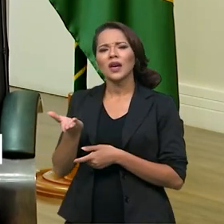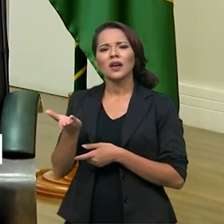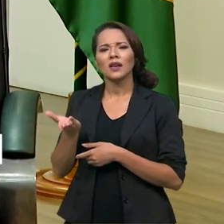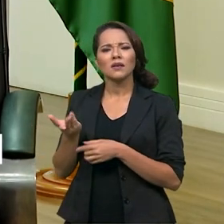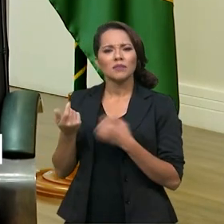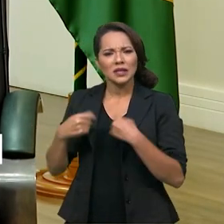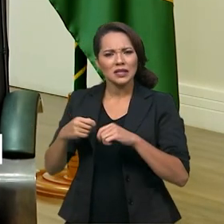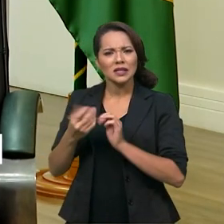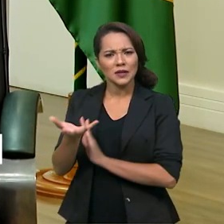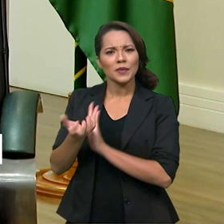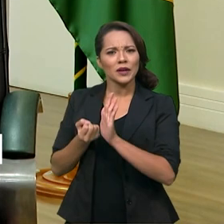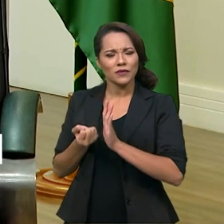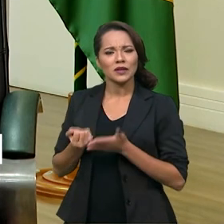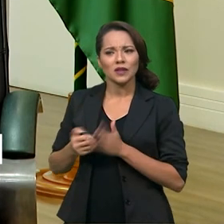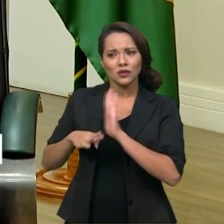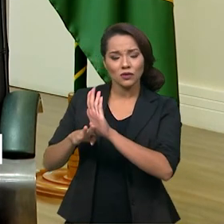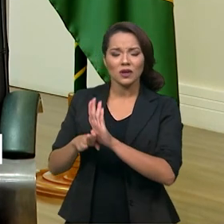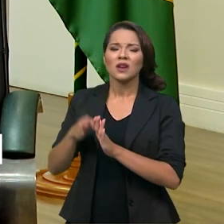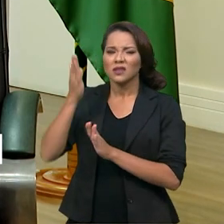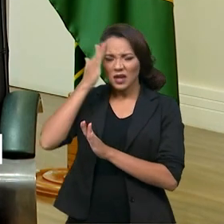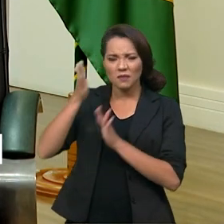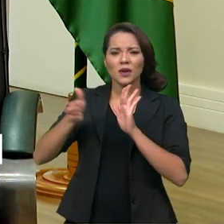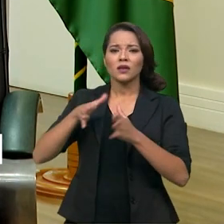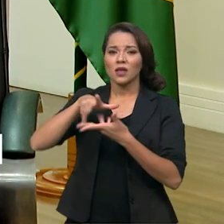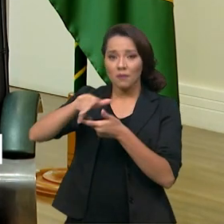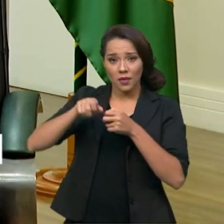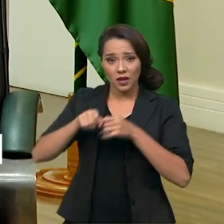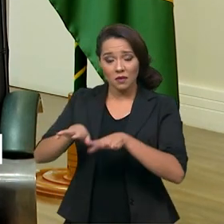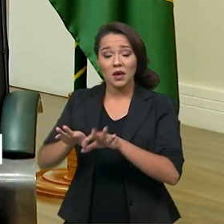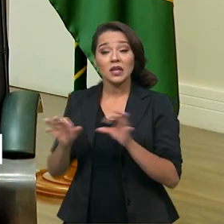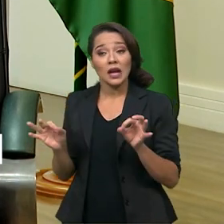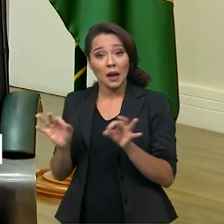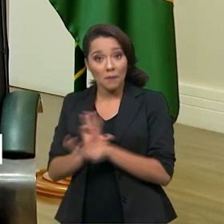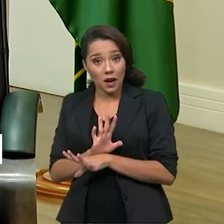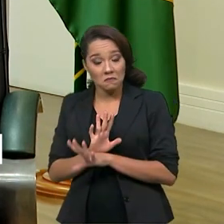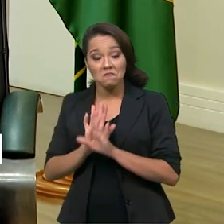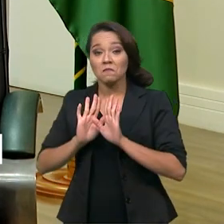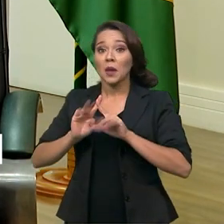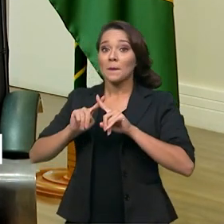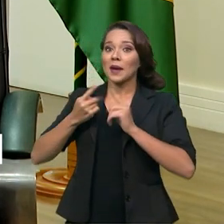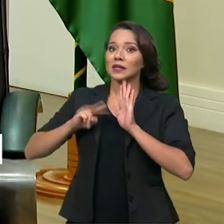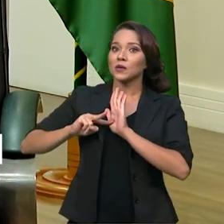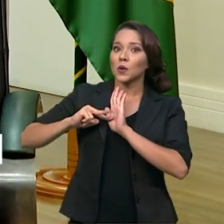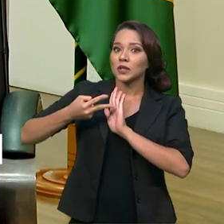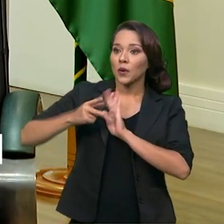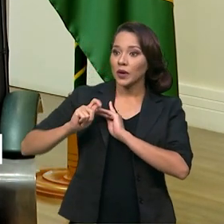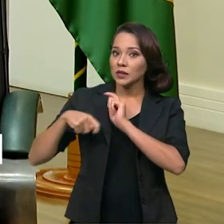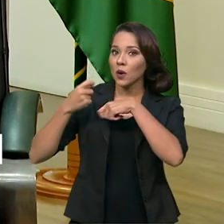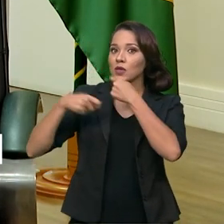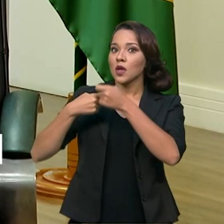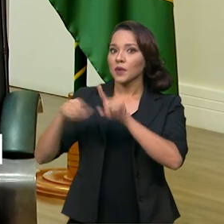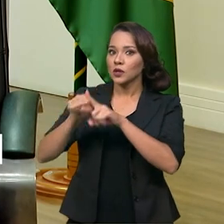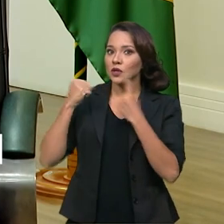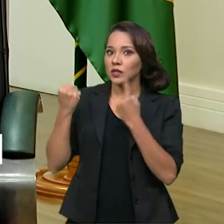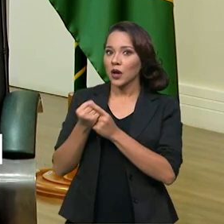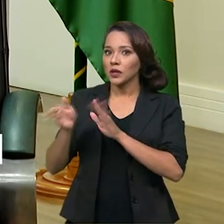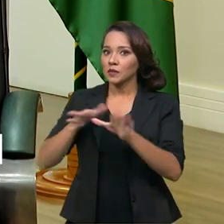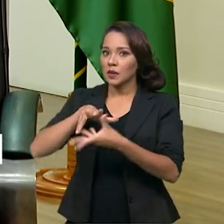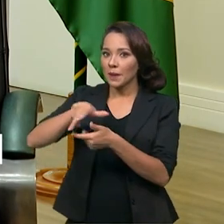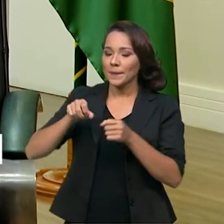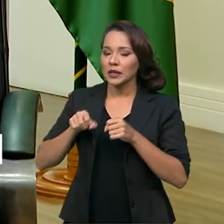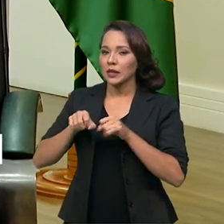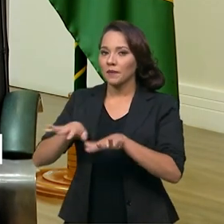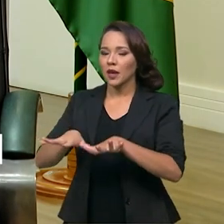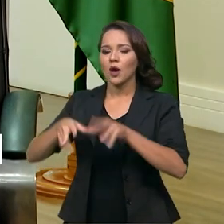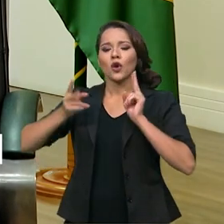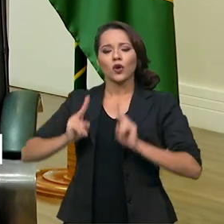Mariana? Porque nós sabemos que a pandemia está passando, mas as consequências econômicas e sociais dessa pandemia ainda